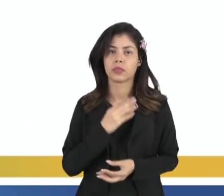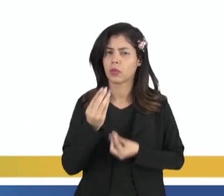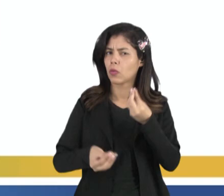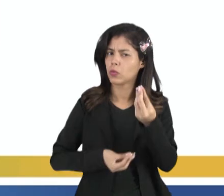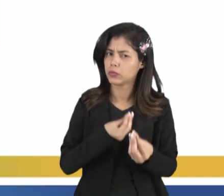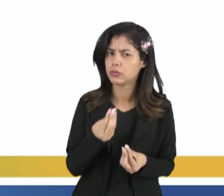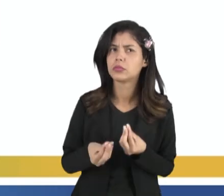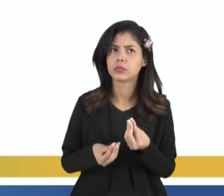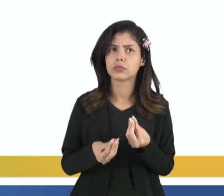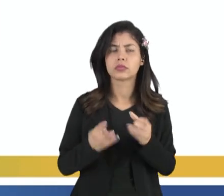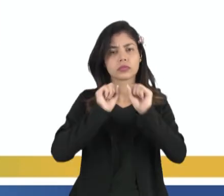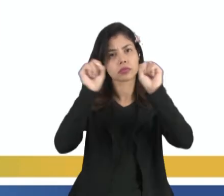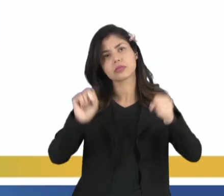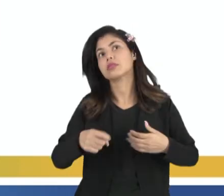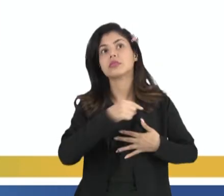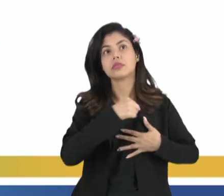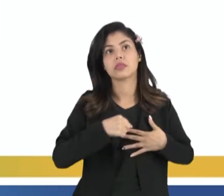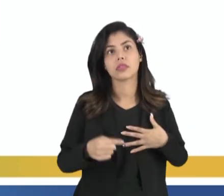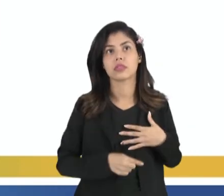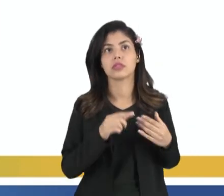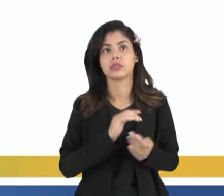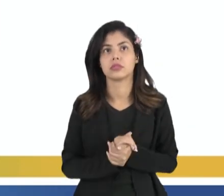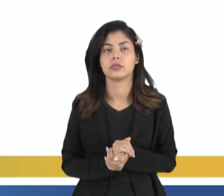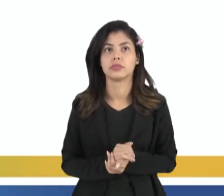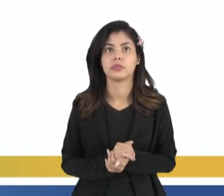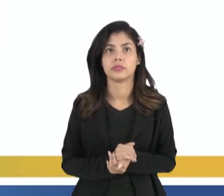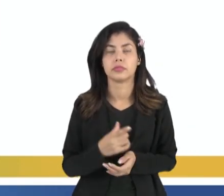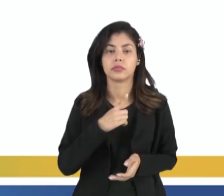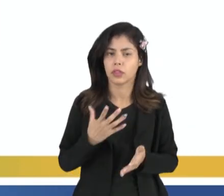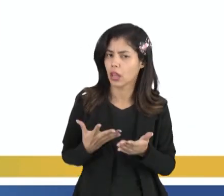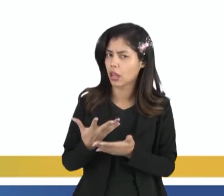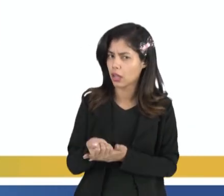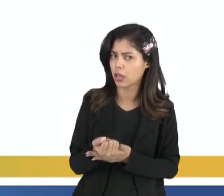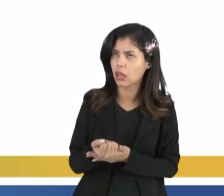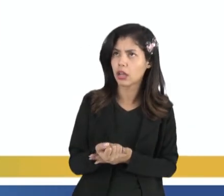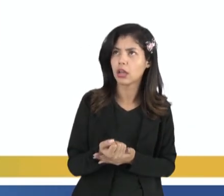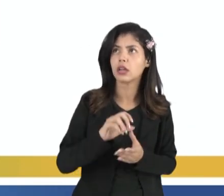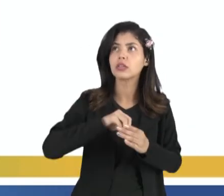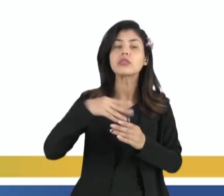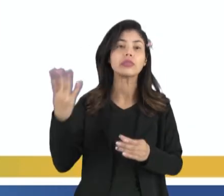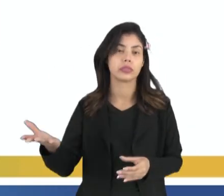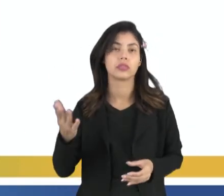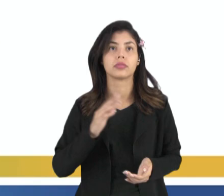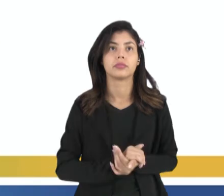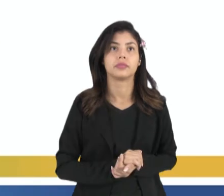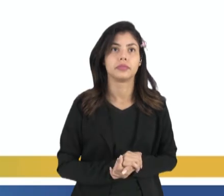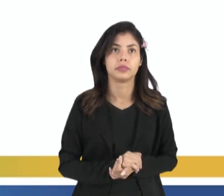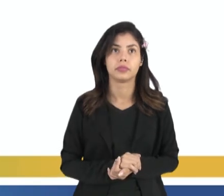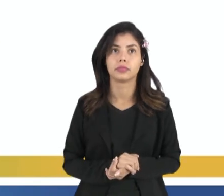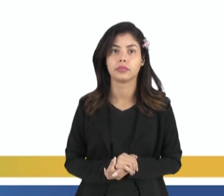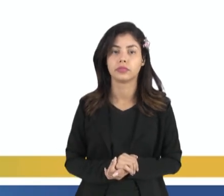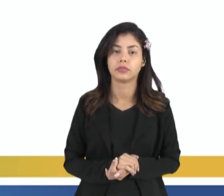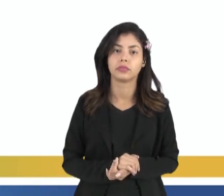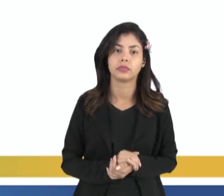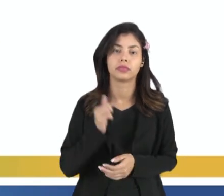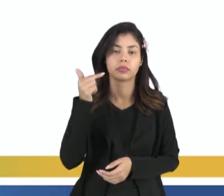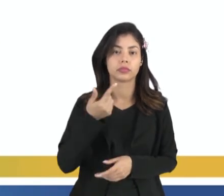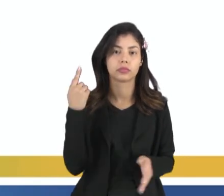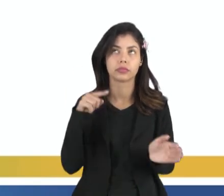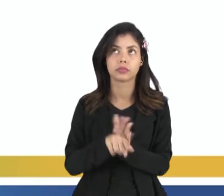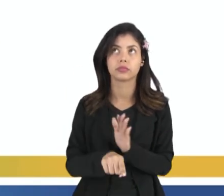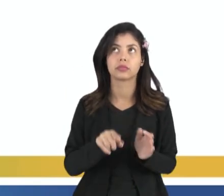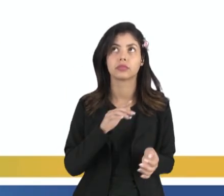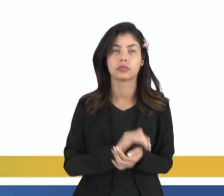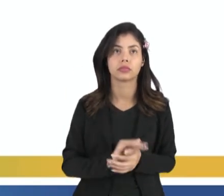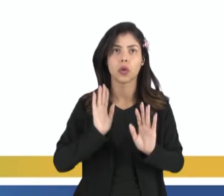tem o seguinte: como o sistema nervoso capta os estímulos externos? Na segunda